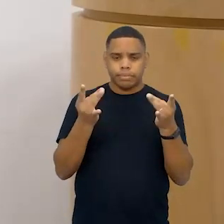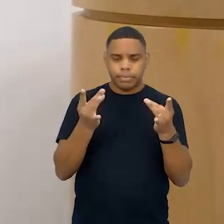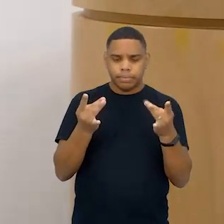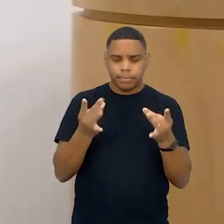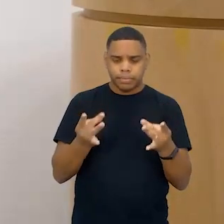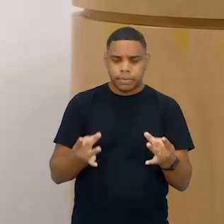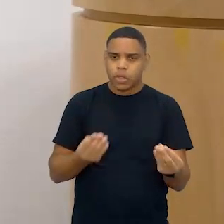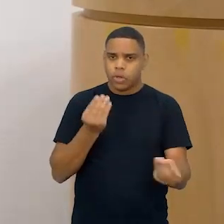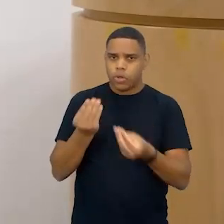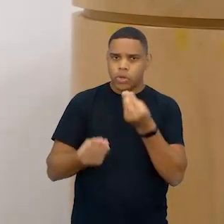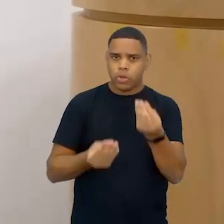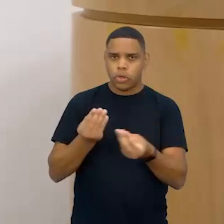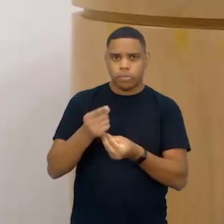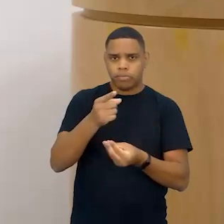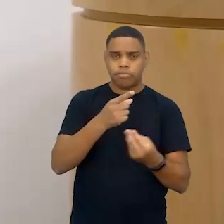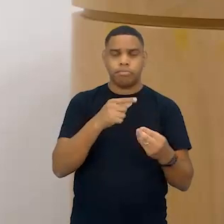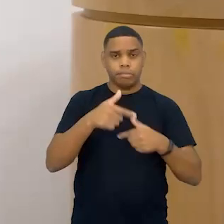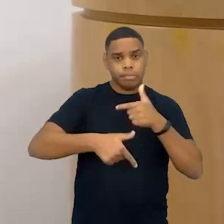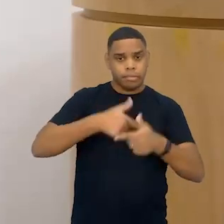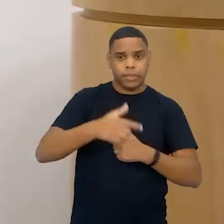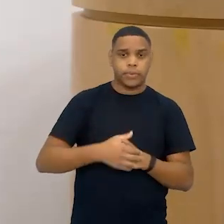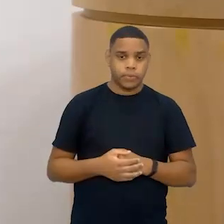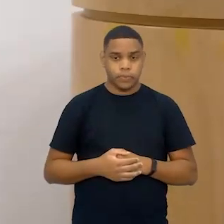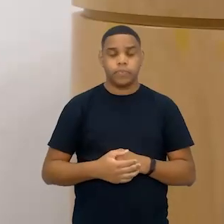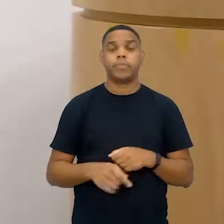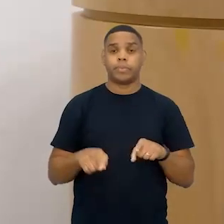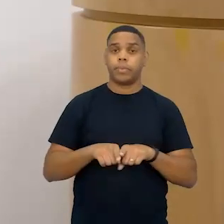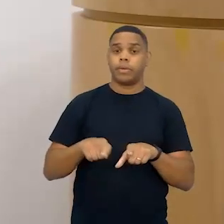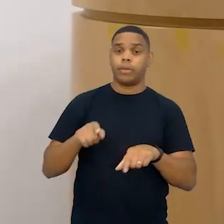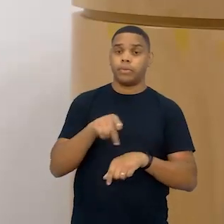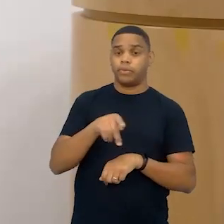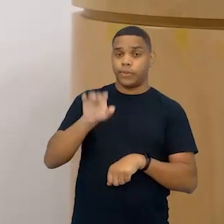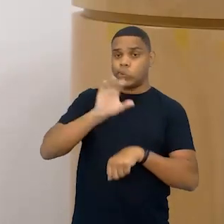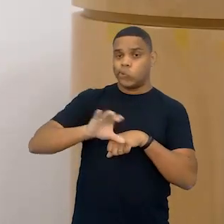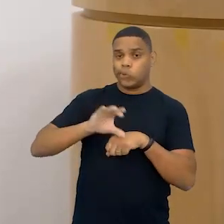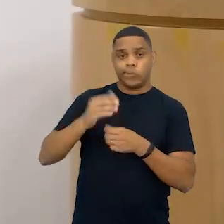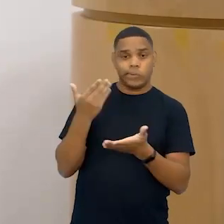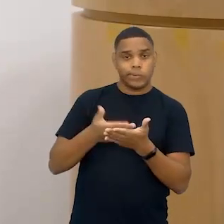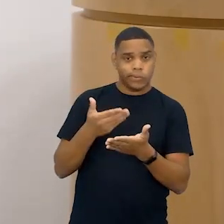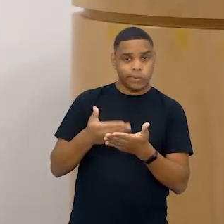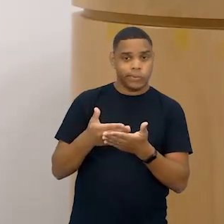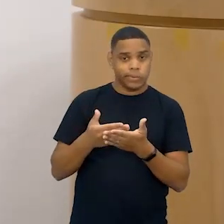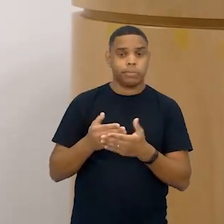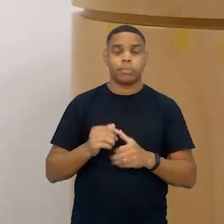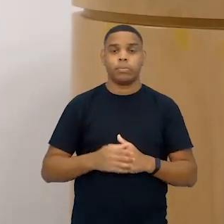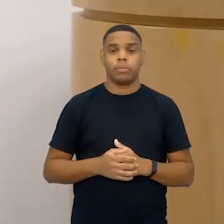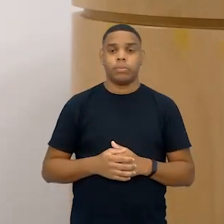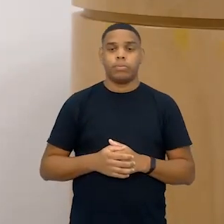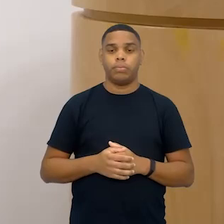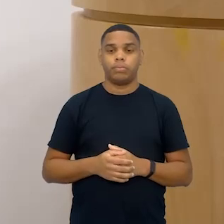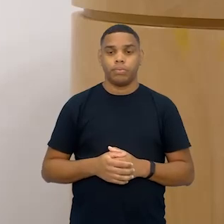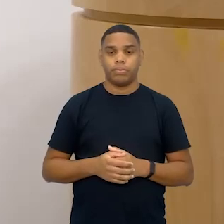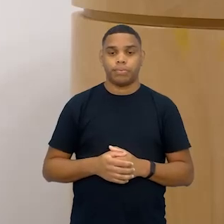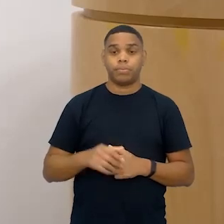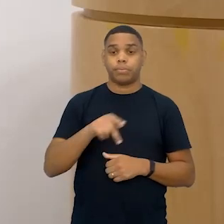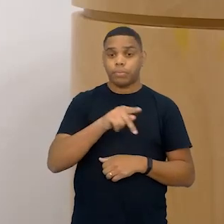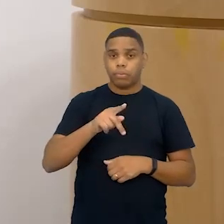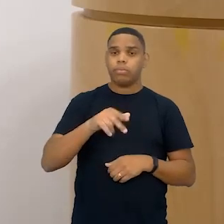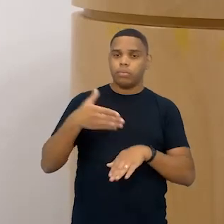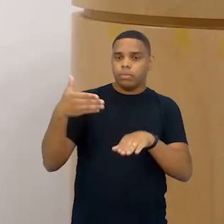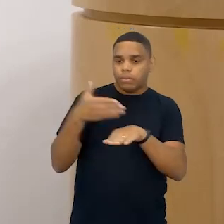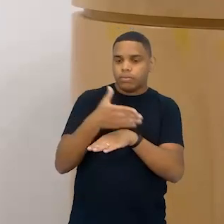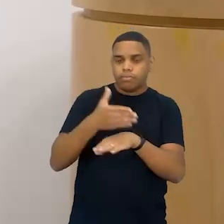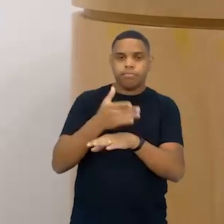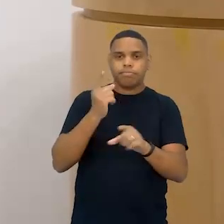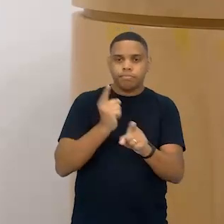detalhadamente as suas atividades. Aí você tem o professor cursista, que em outro momento, que é o professor que vai participar